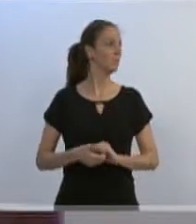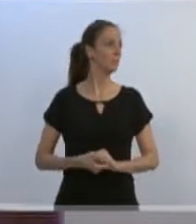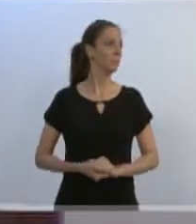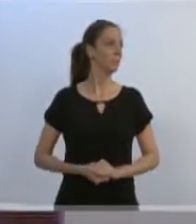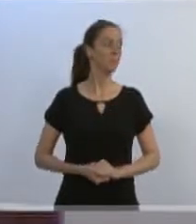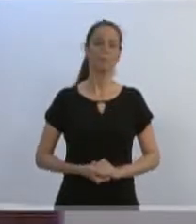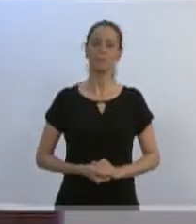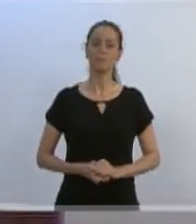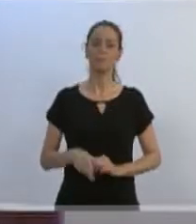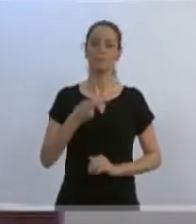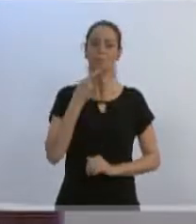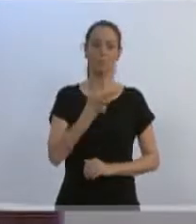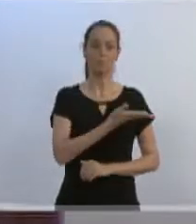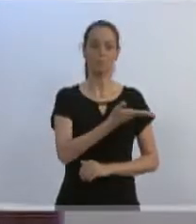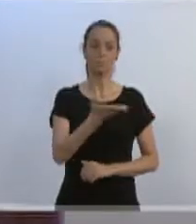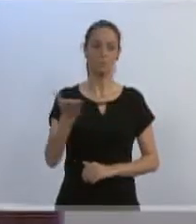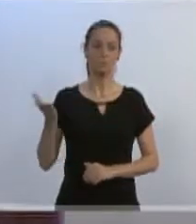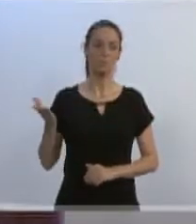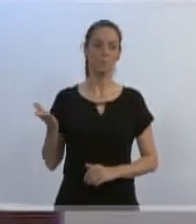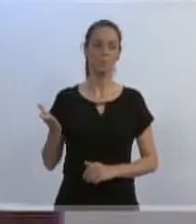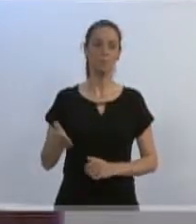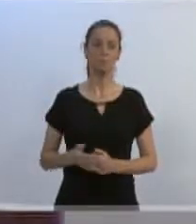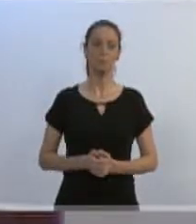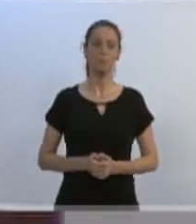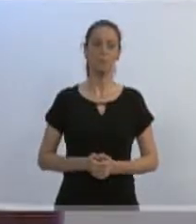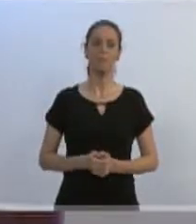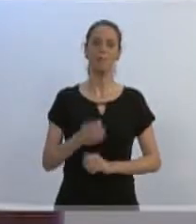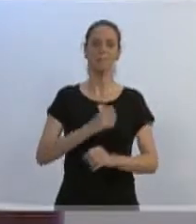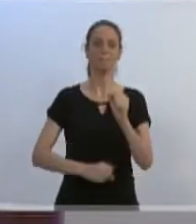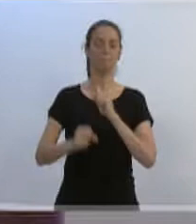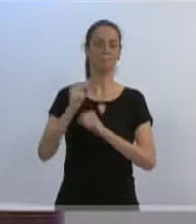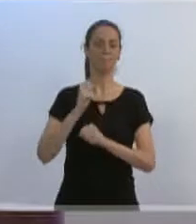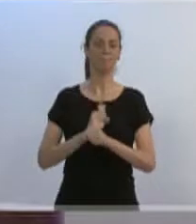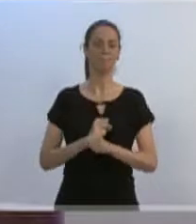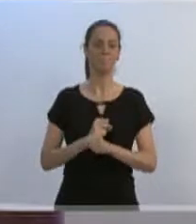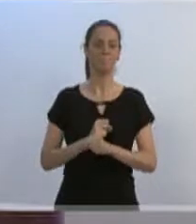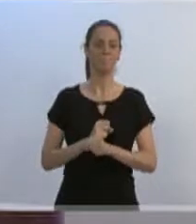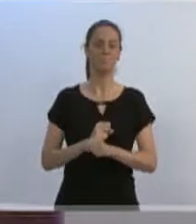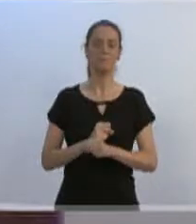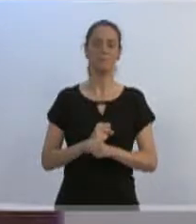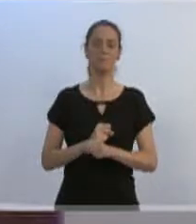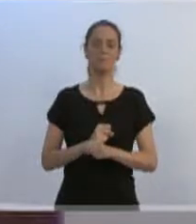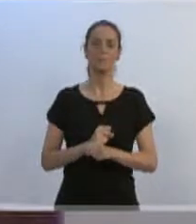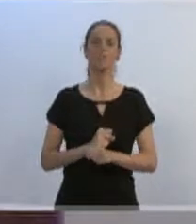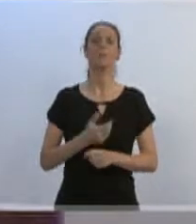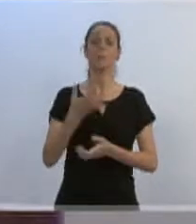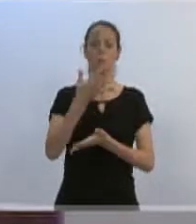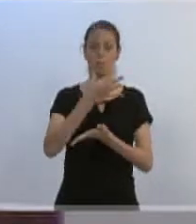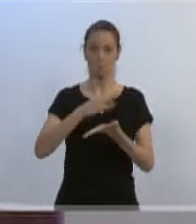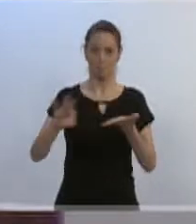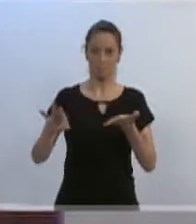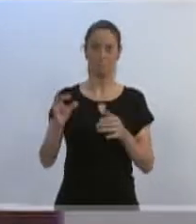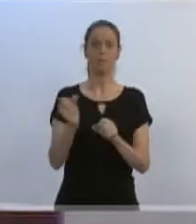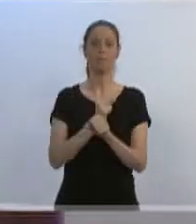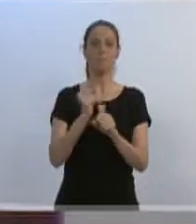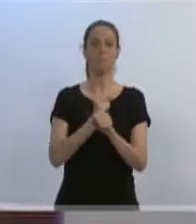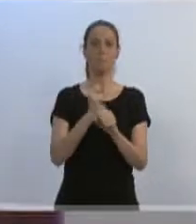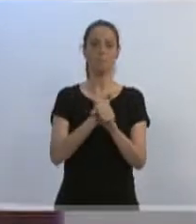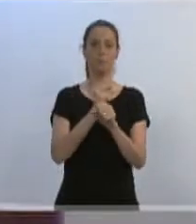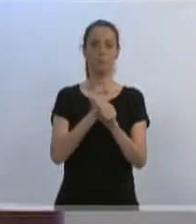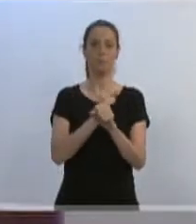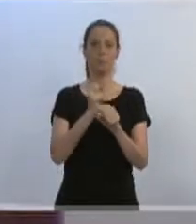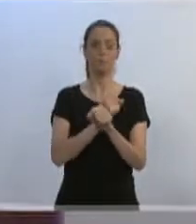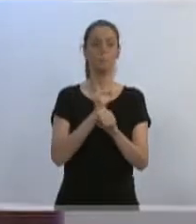e senhoras que ano passado quando foi assinada a ordem de serviço novo parceiro